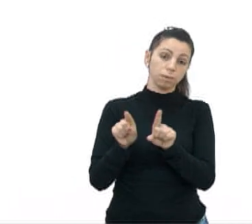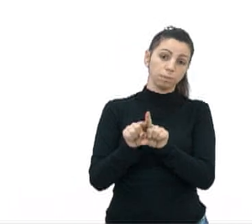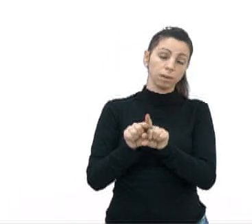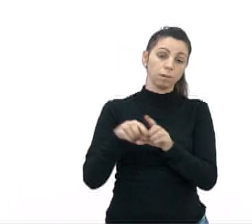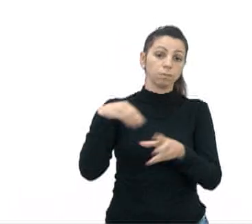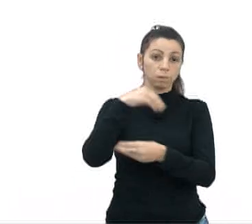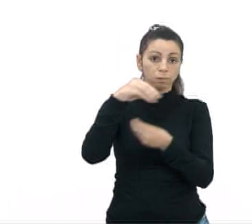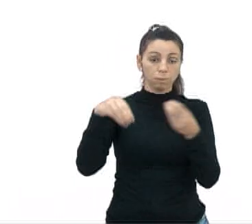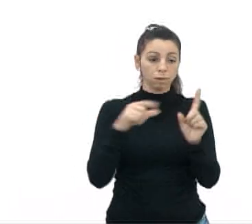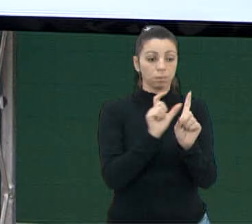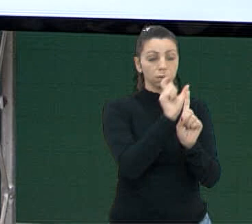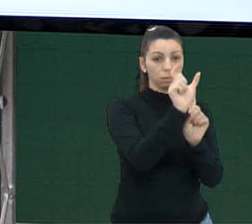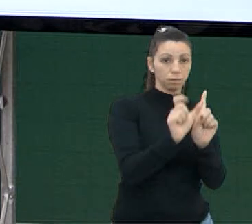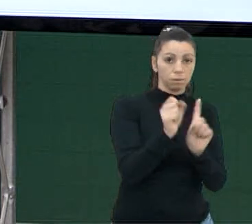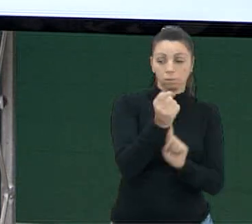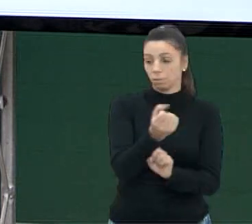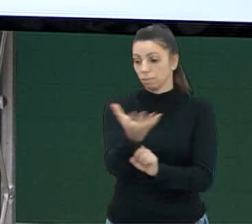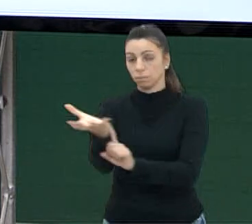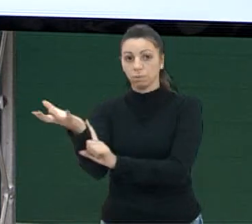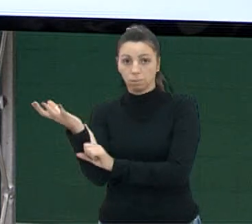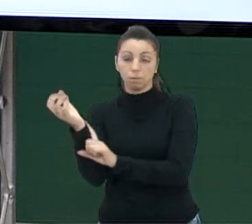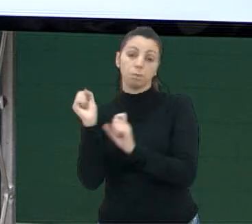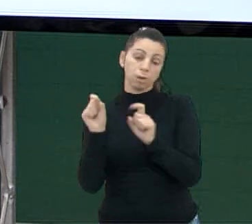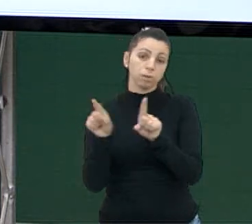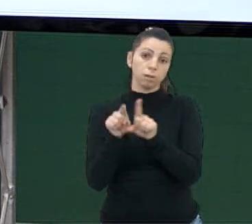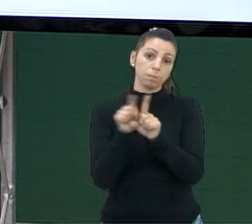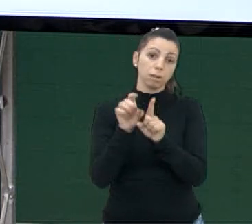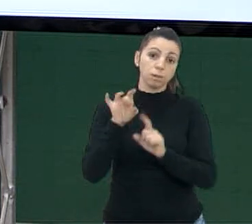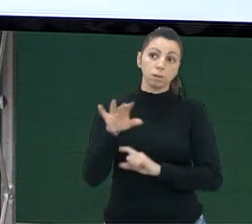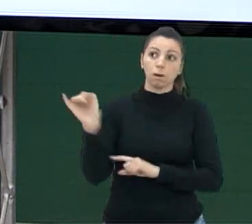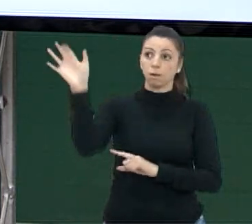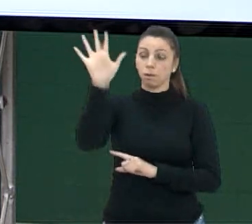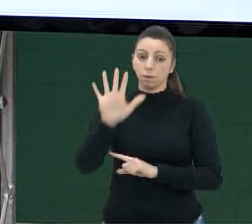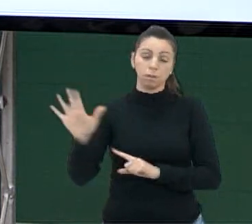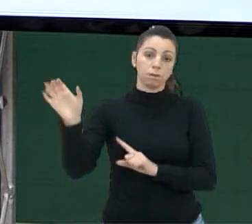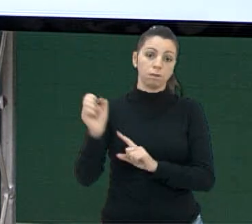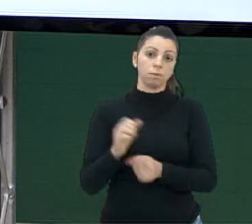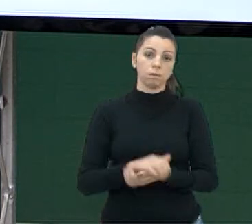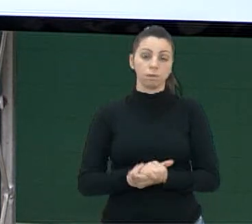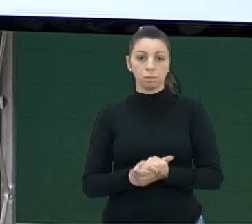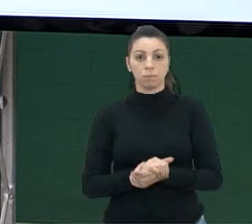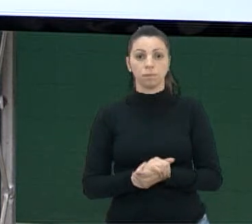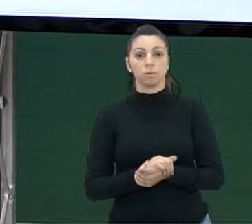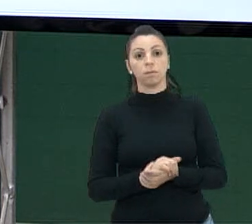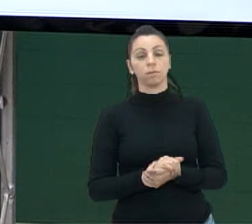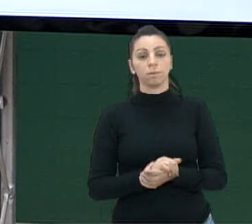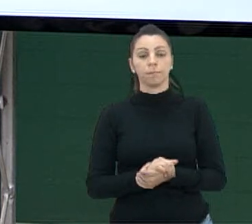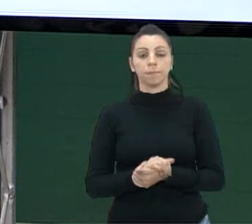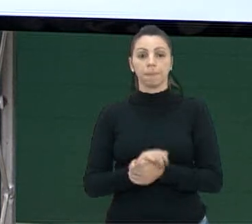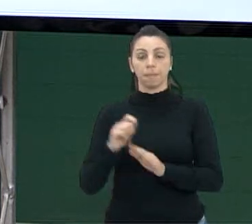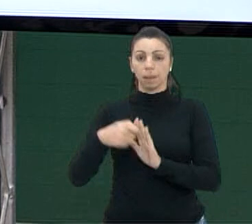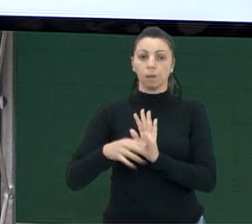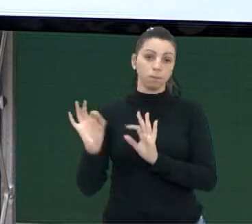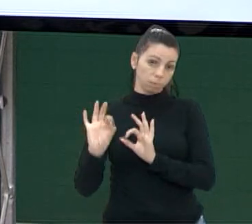vamos dizer assim, né? Onde você tem somente os desenhozinhos ou uma charge que só tem a ilustração sem nenhum texto. Mas quando